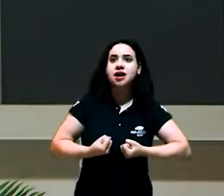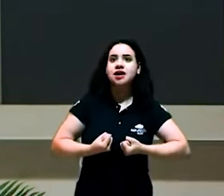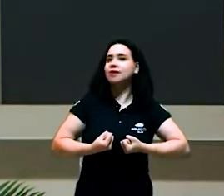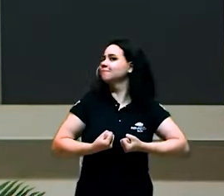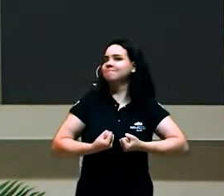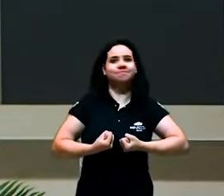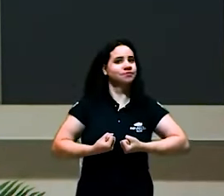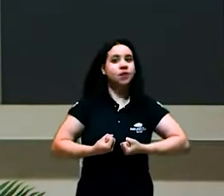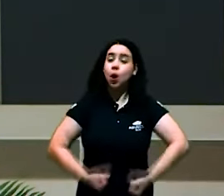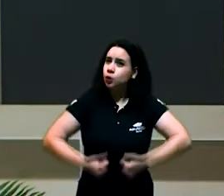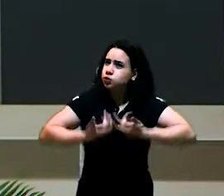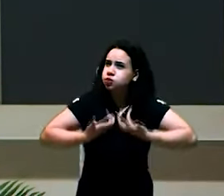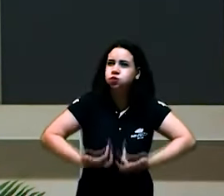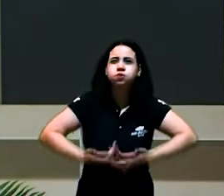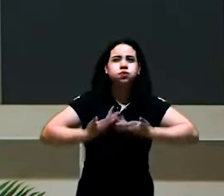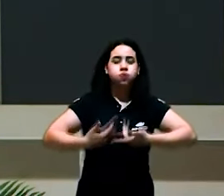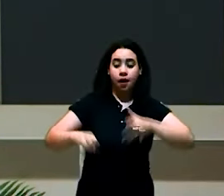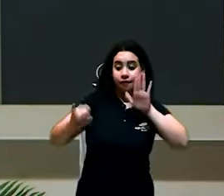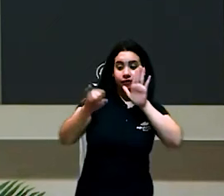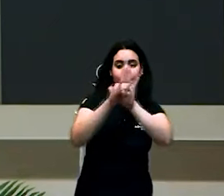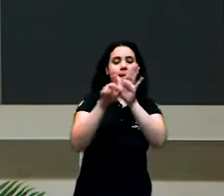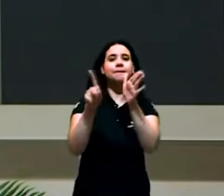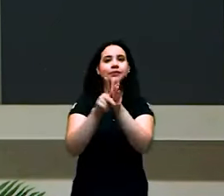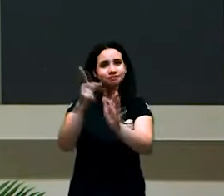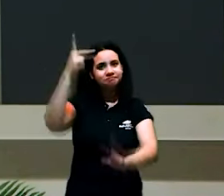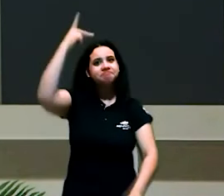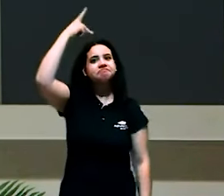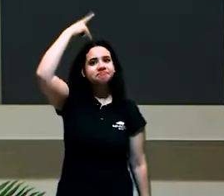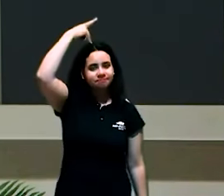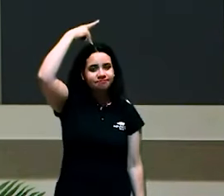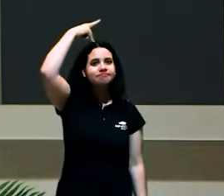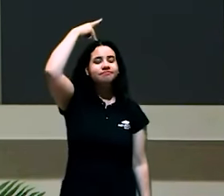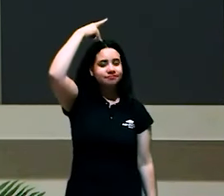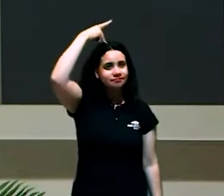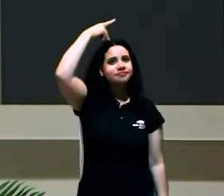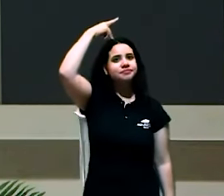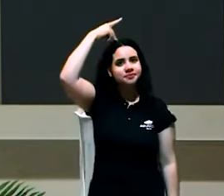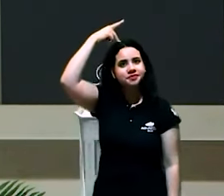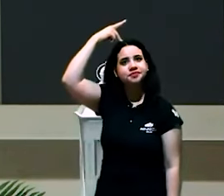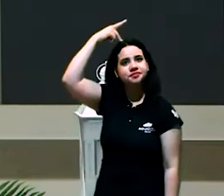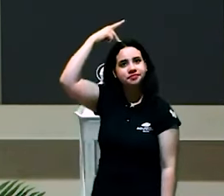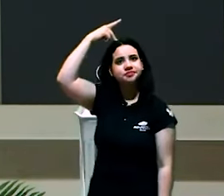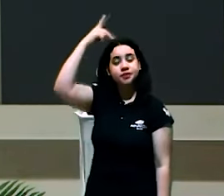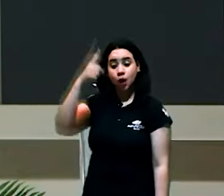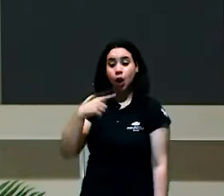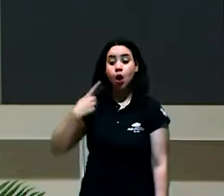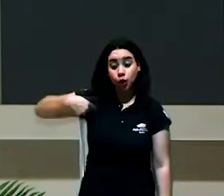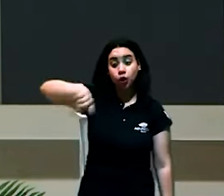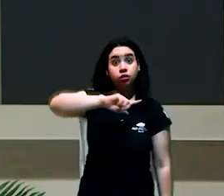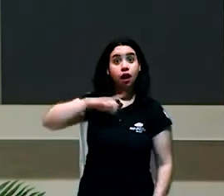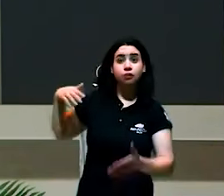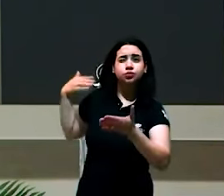Essa identidade pentecostal que nos trouxe até este lugar e fazemos história, mas